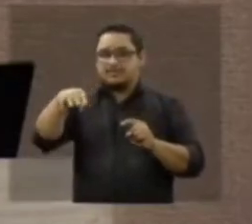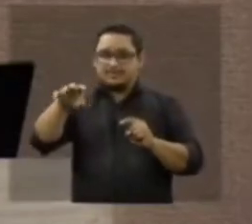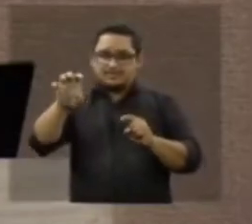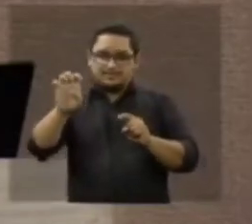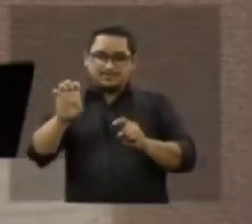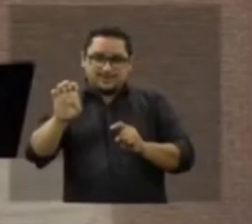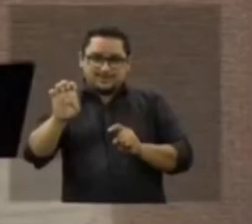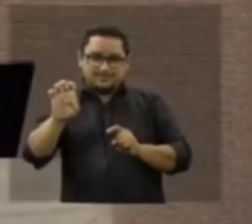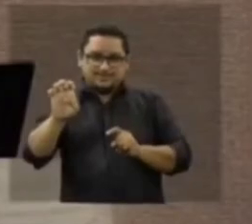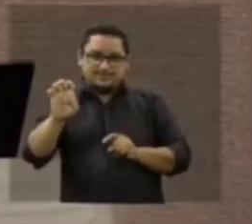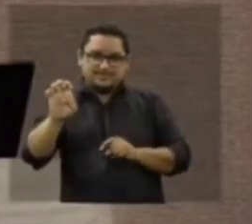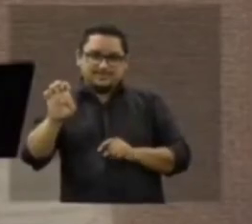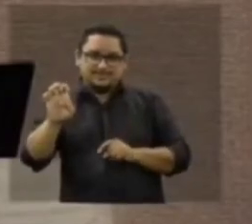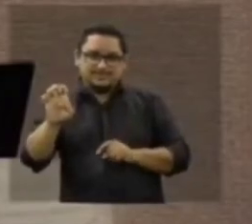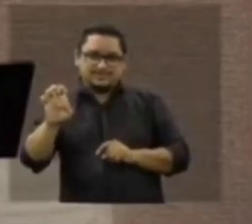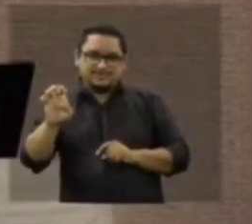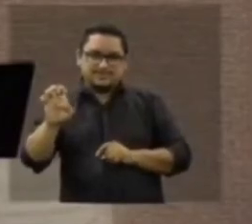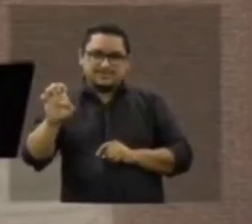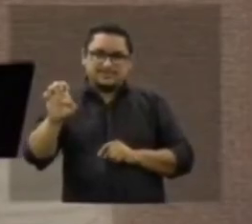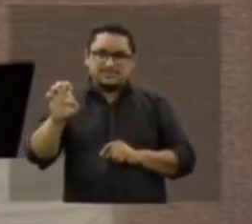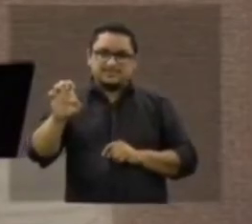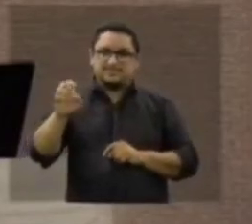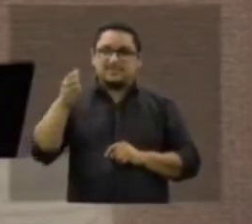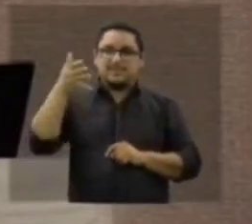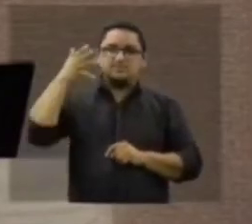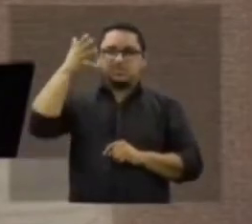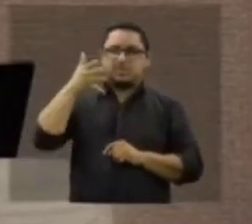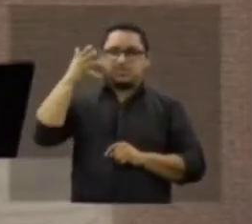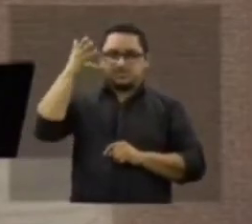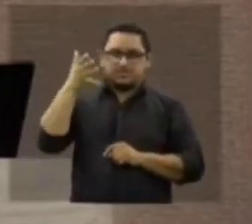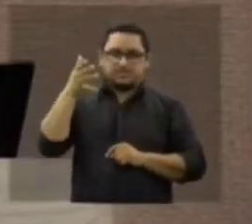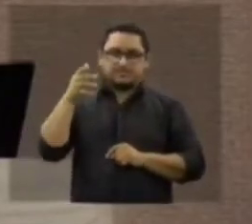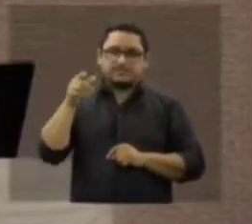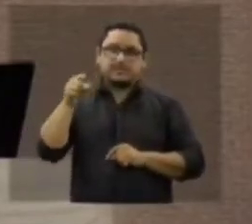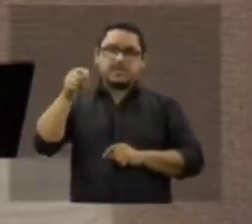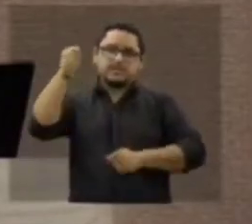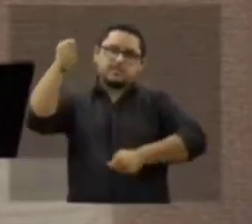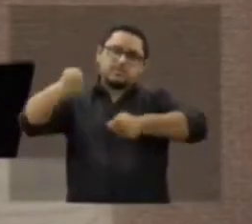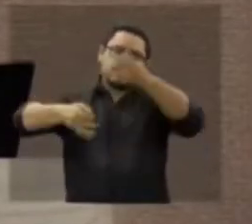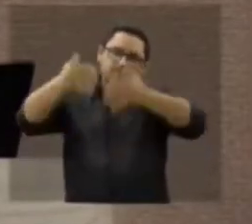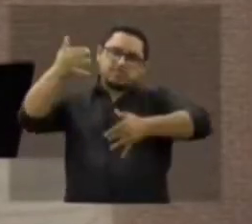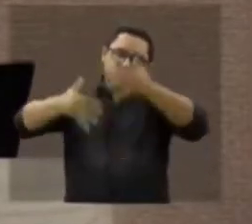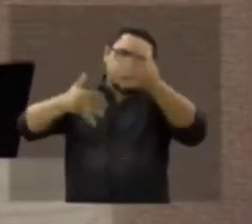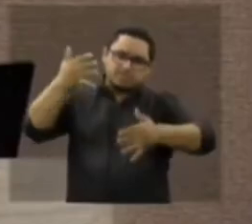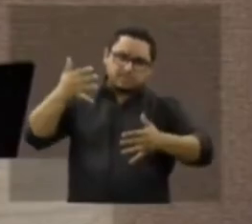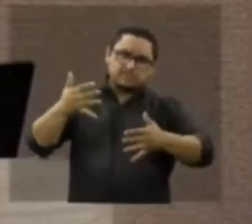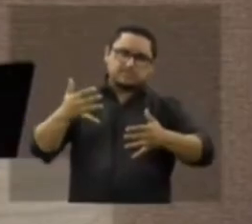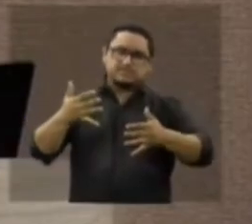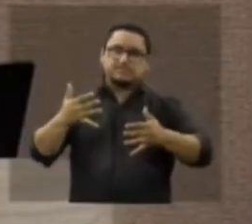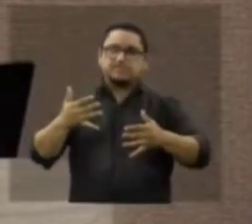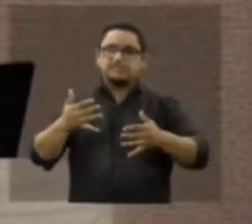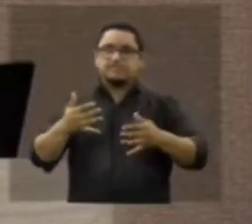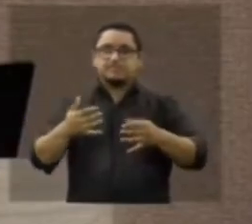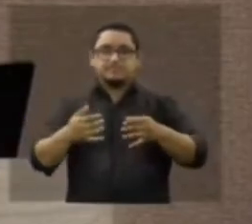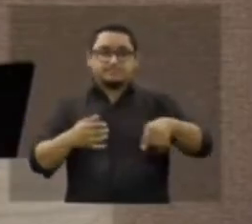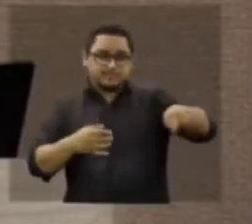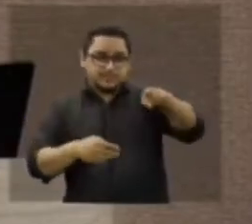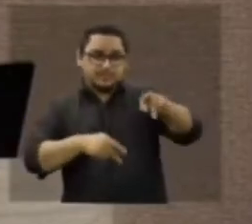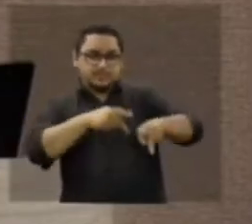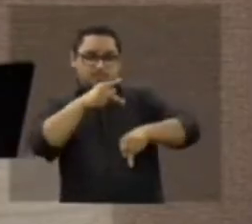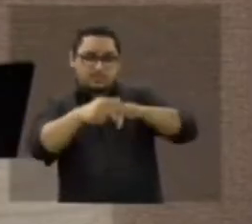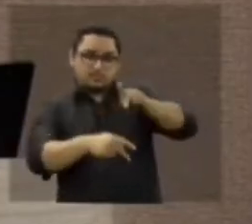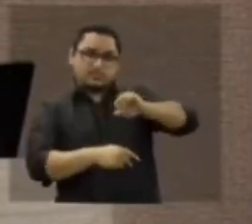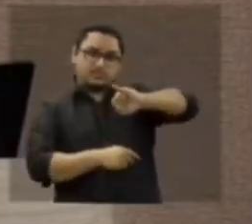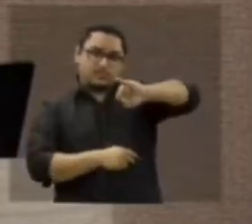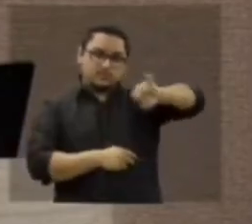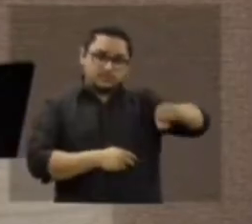e as razões dos seus discursos apontado ali na comunidade eh do povo de Israel dos